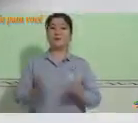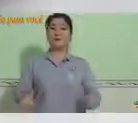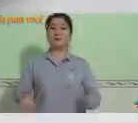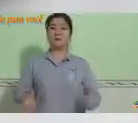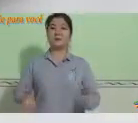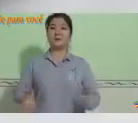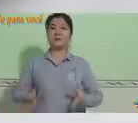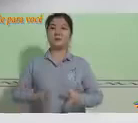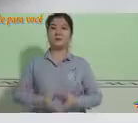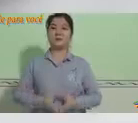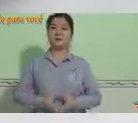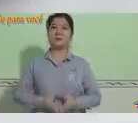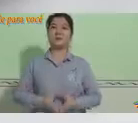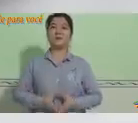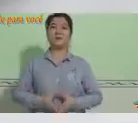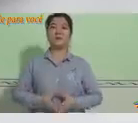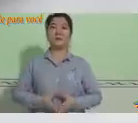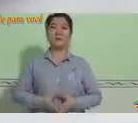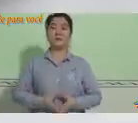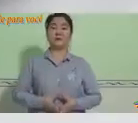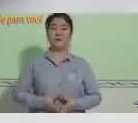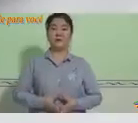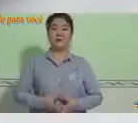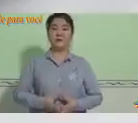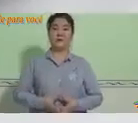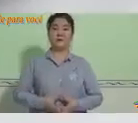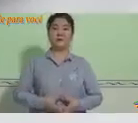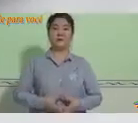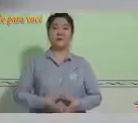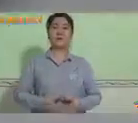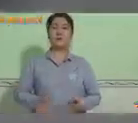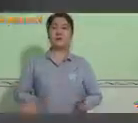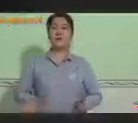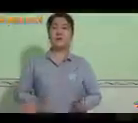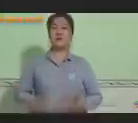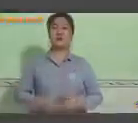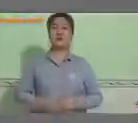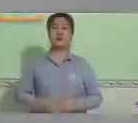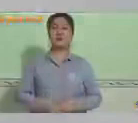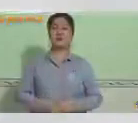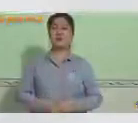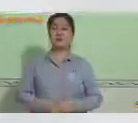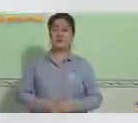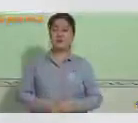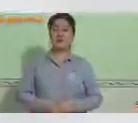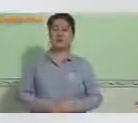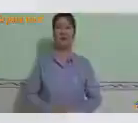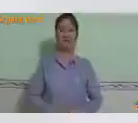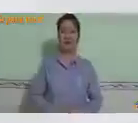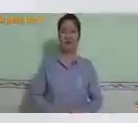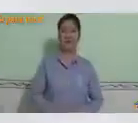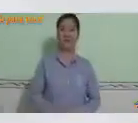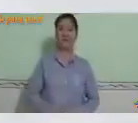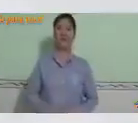No entanto, foi possível verificar também que quantidades elevadas de azestrina na circulação também estão